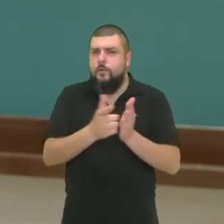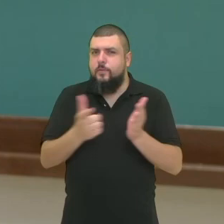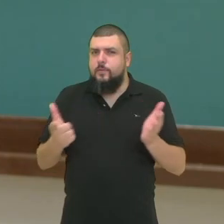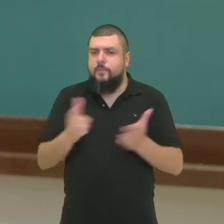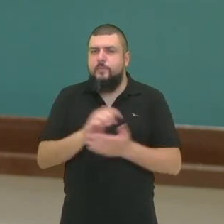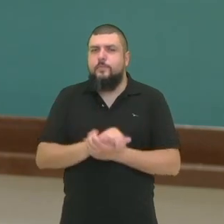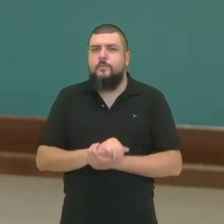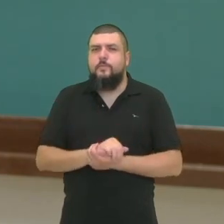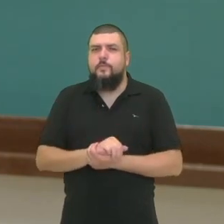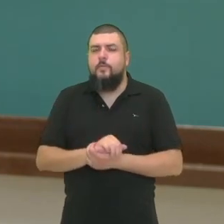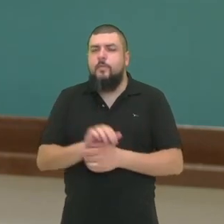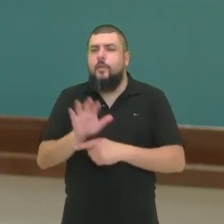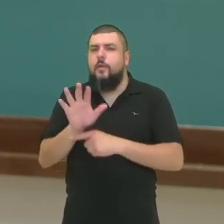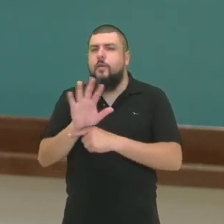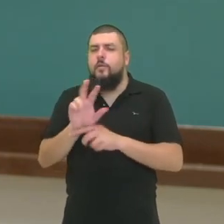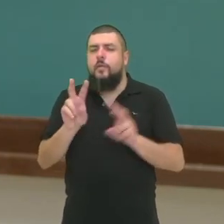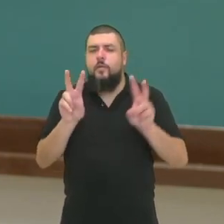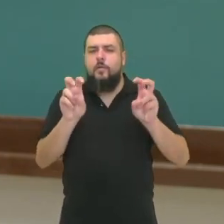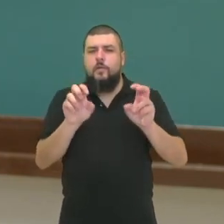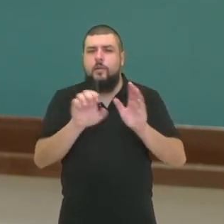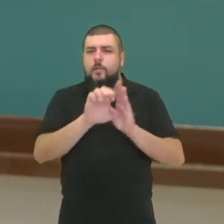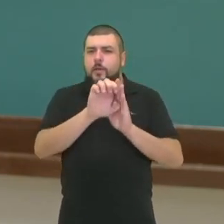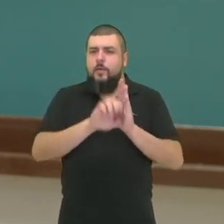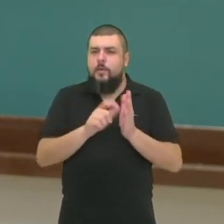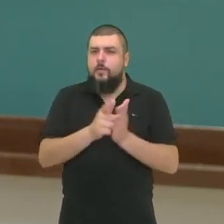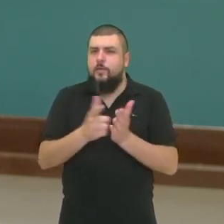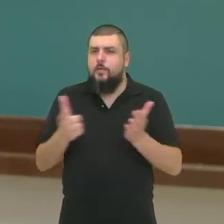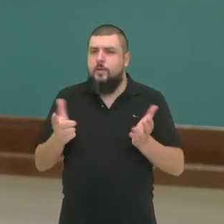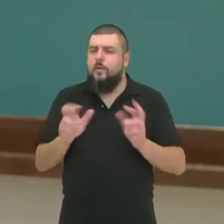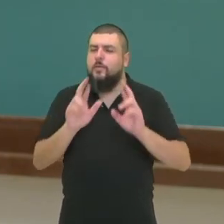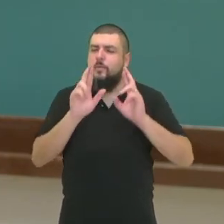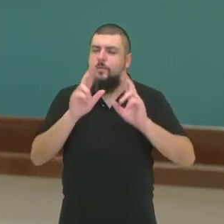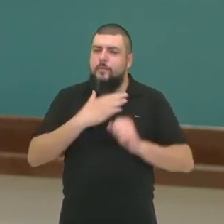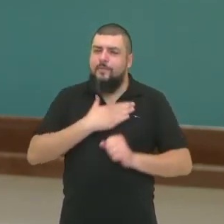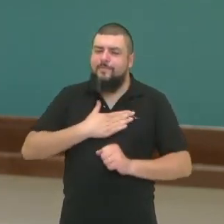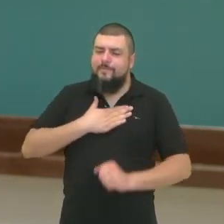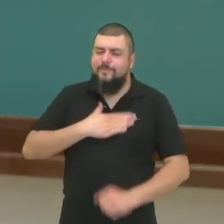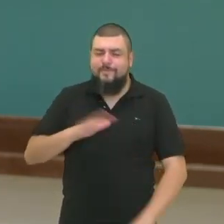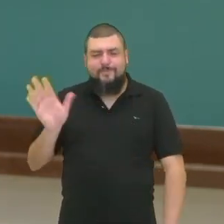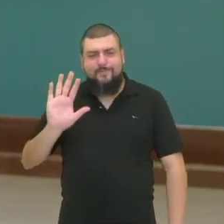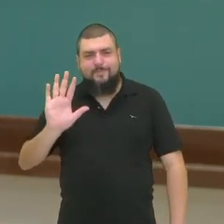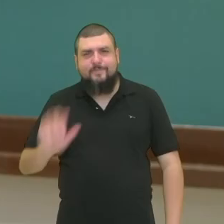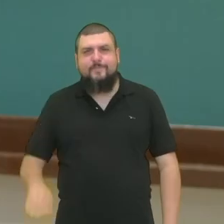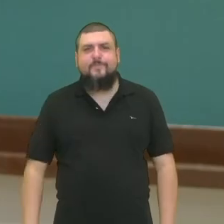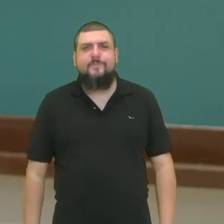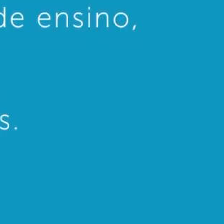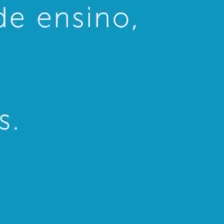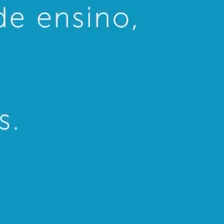Neste vídeo falamos sobre editorial. Espero que vocês tenham gostado e até breve.